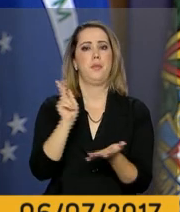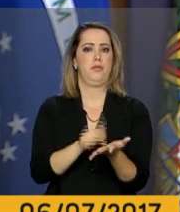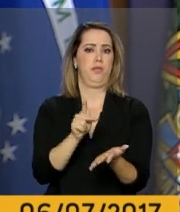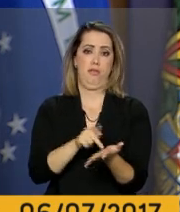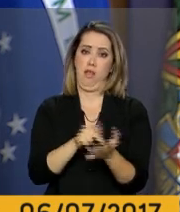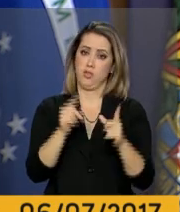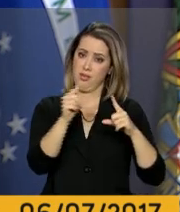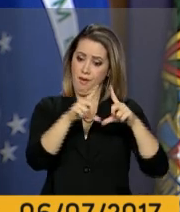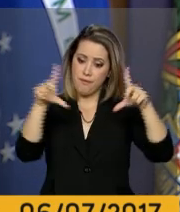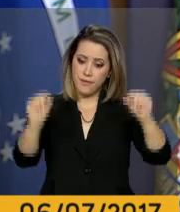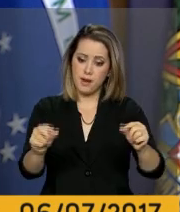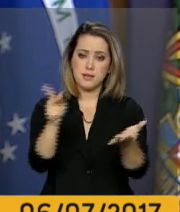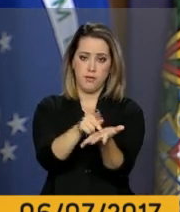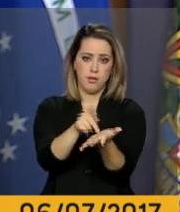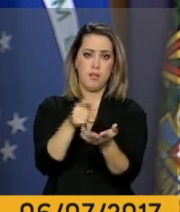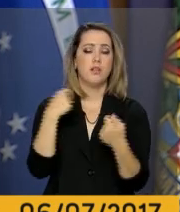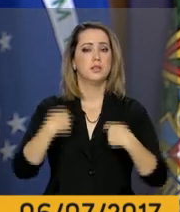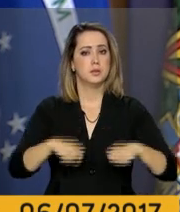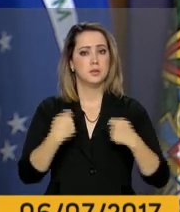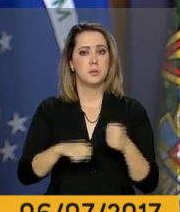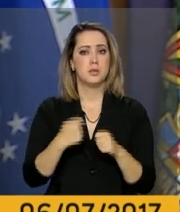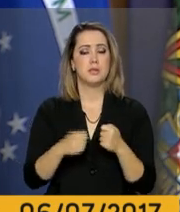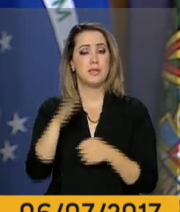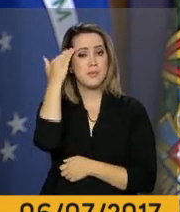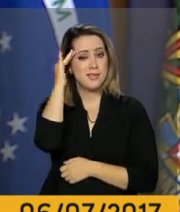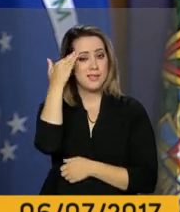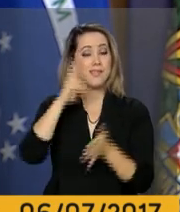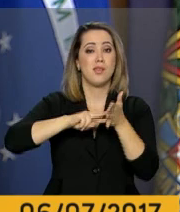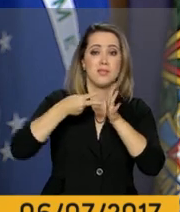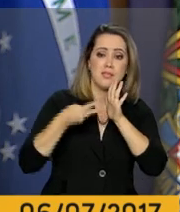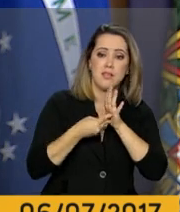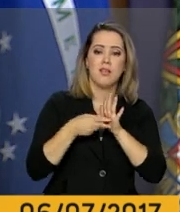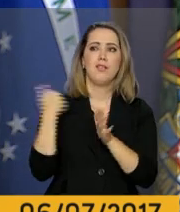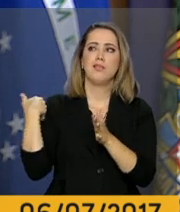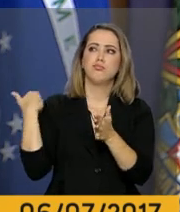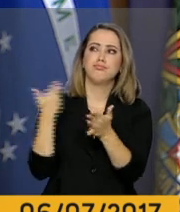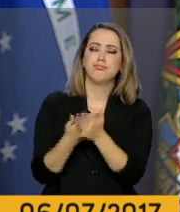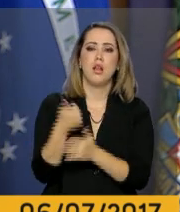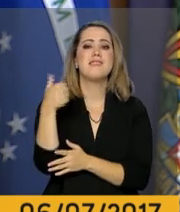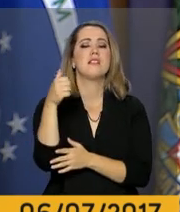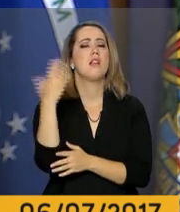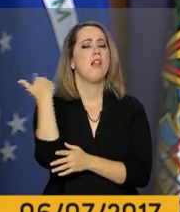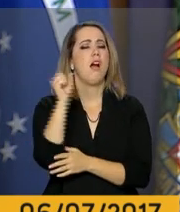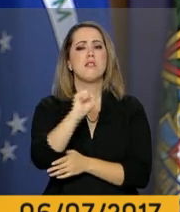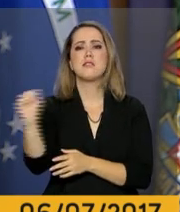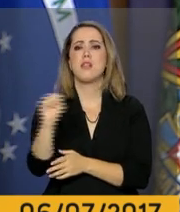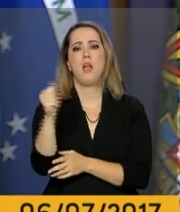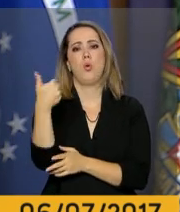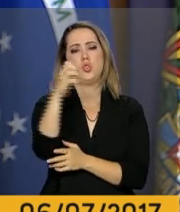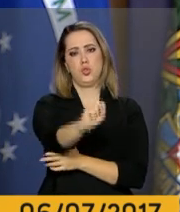o que mais precisamos hoje é recuperar conceitos que muitas vezes ainda no século 18 dos grandes movimentos